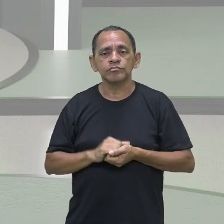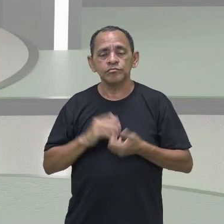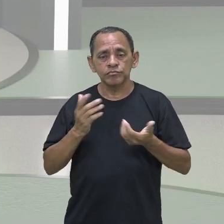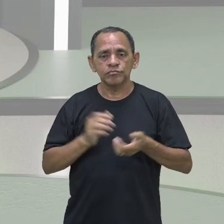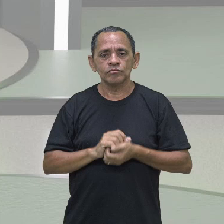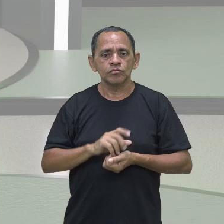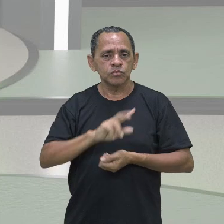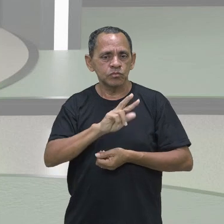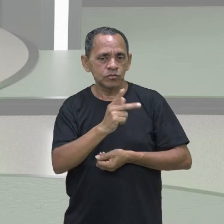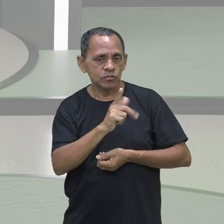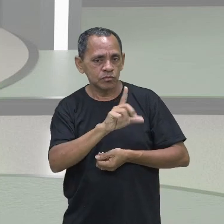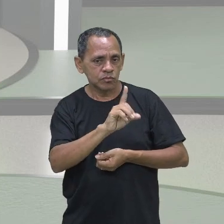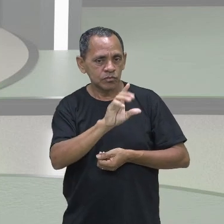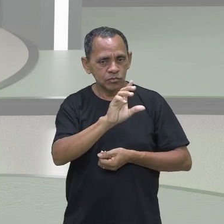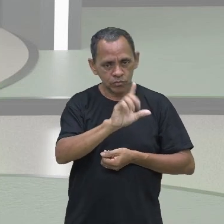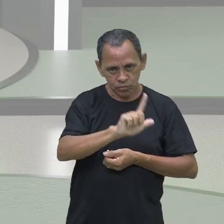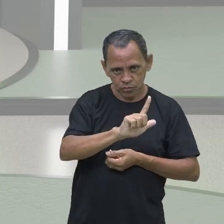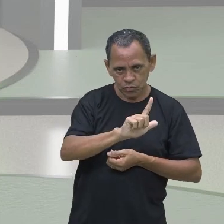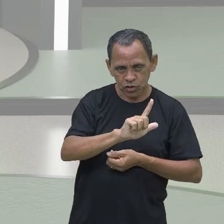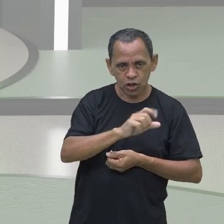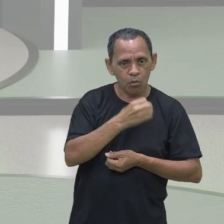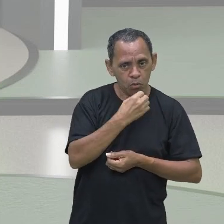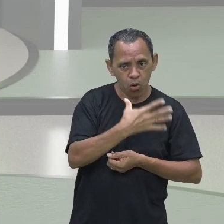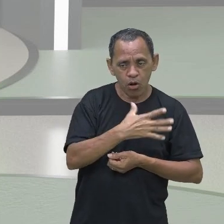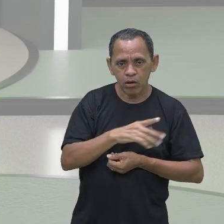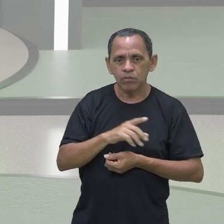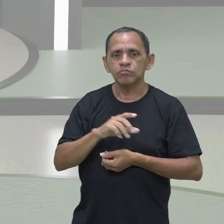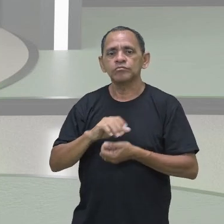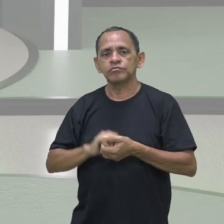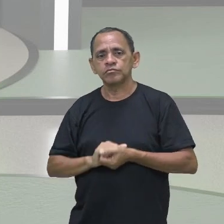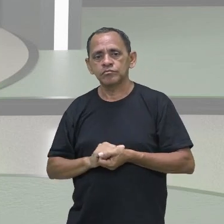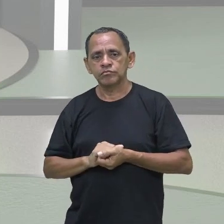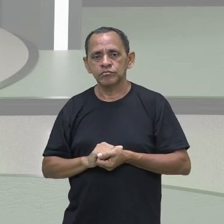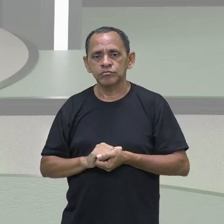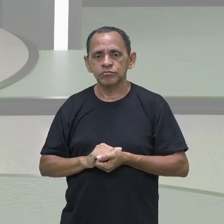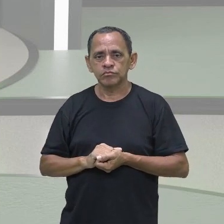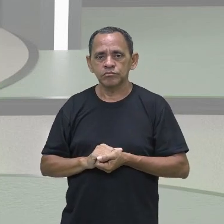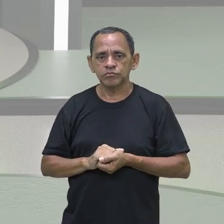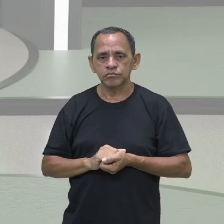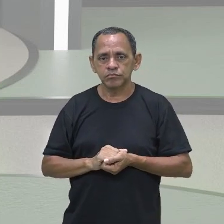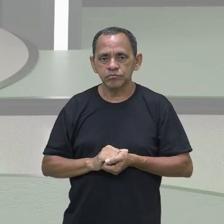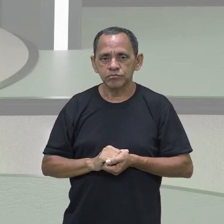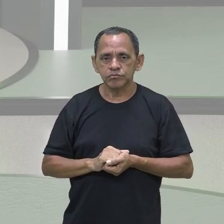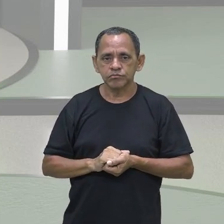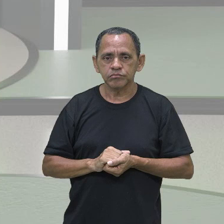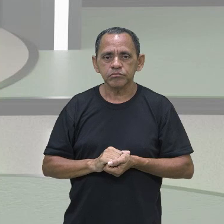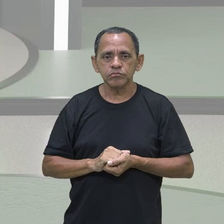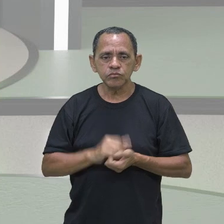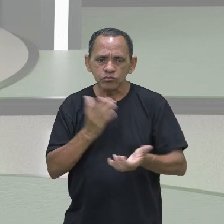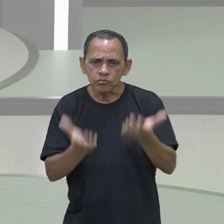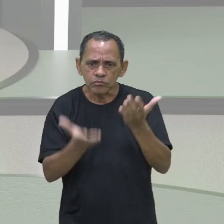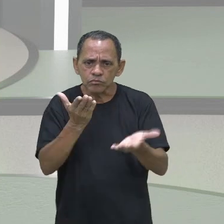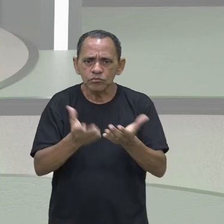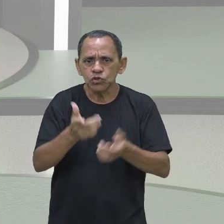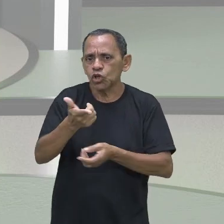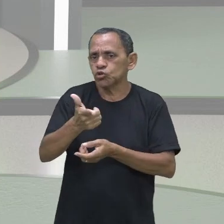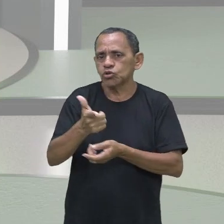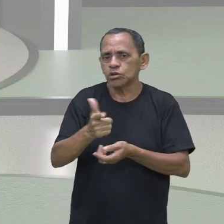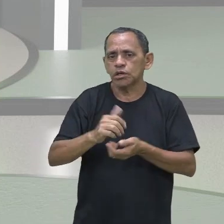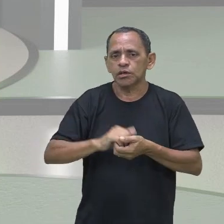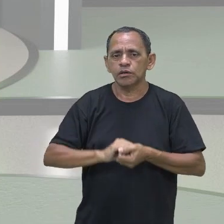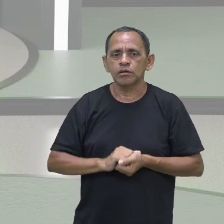bom, né, e LDL, colesterol ruim. Quer dizer que quando há um desequilíbrio na quantidade desses hormônios, né,